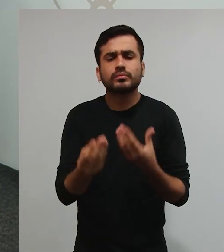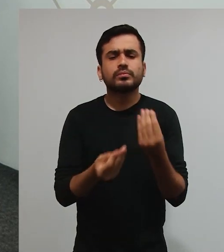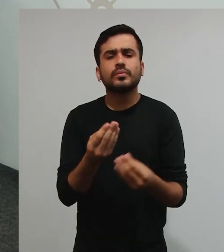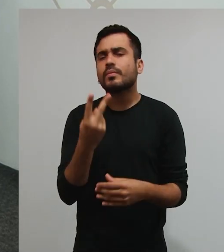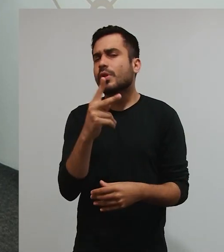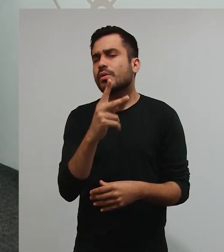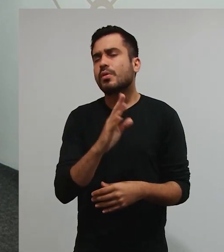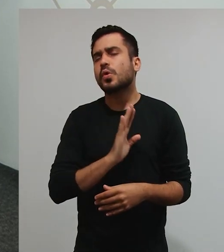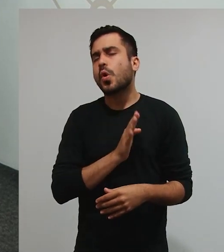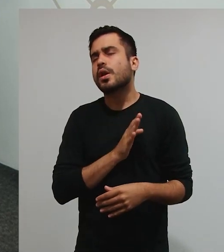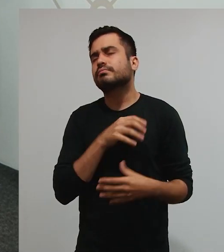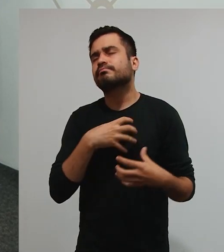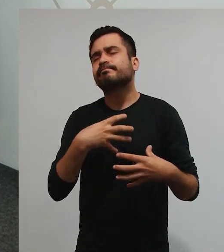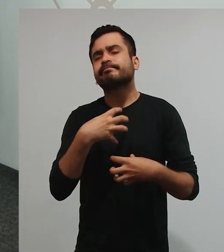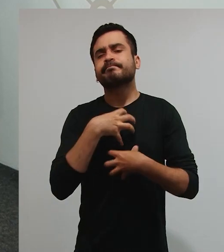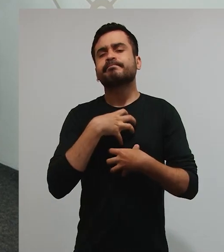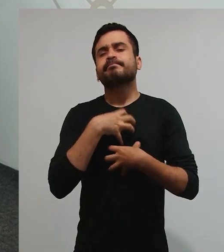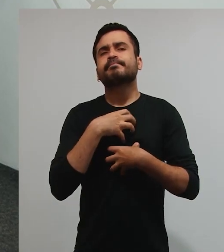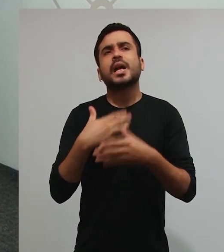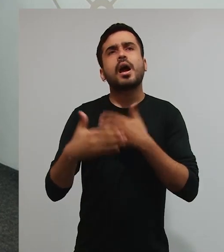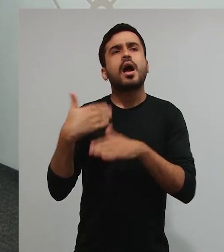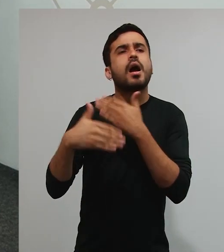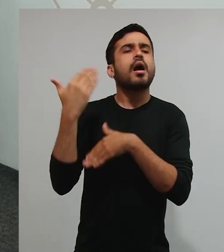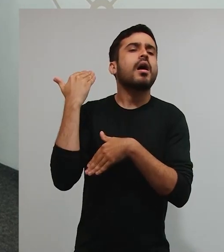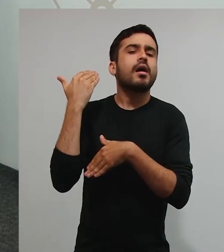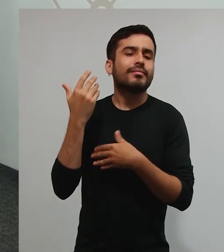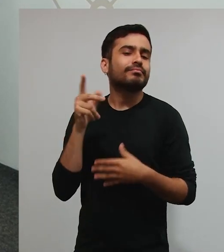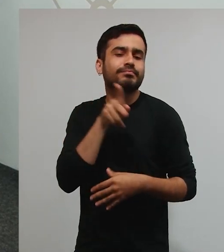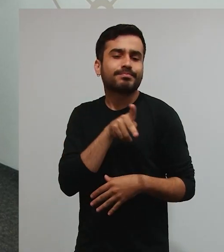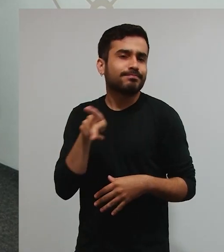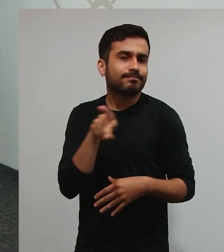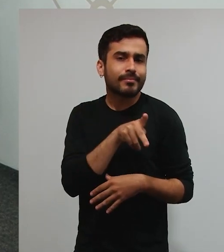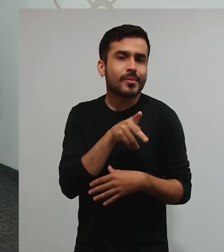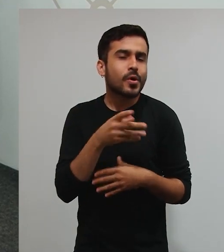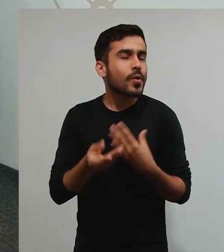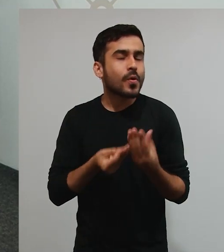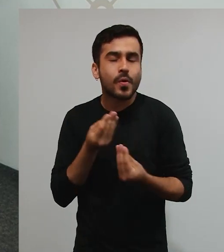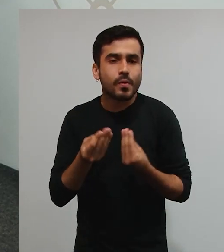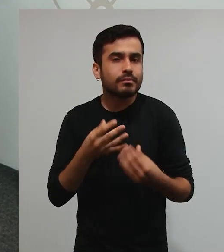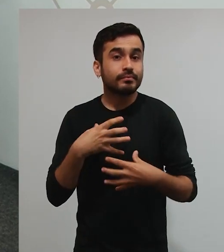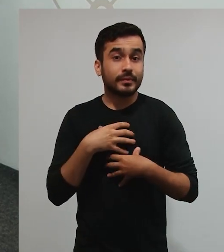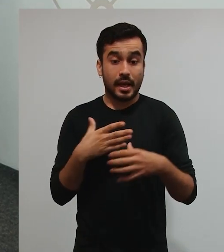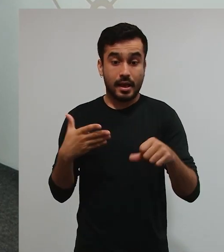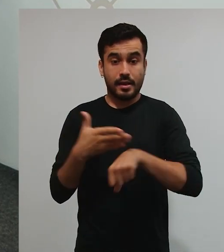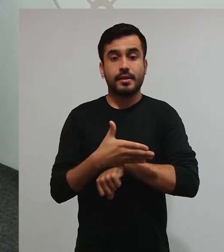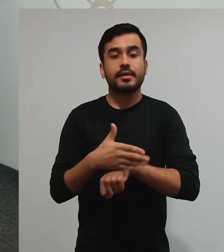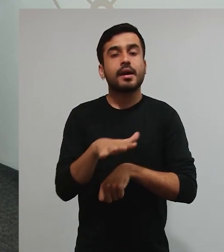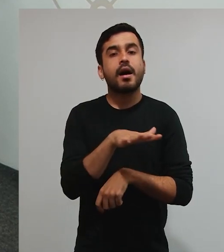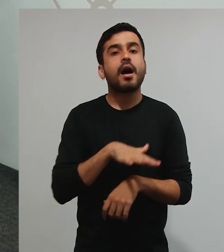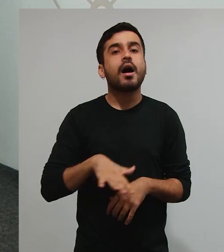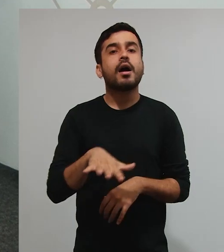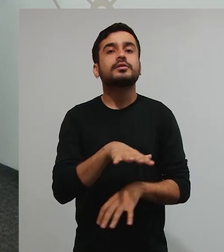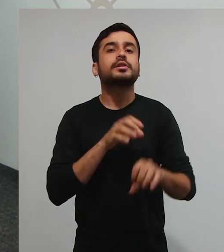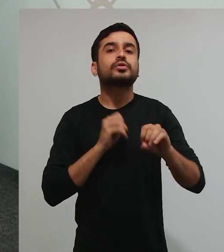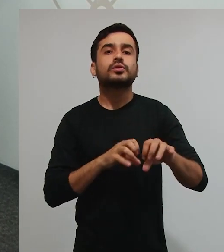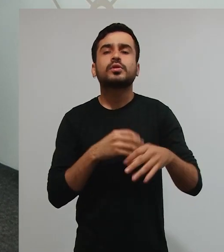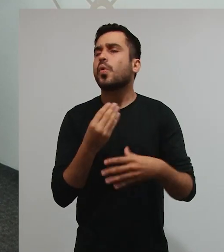diz que ser professor é estar em constante inacabamento e que é um ato de